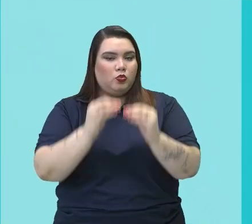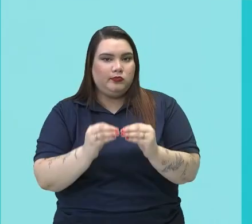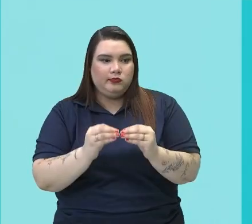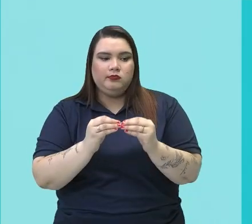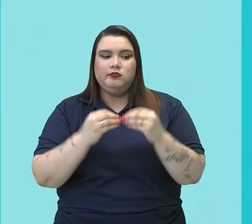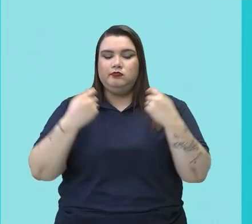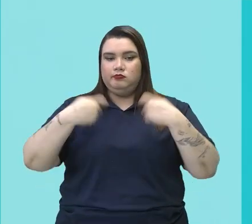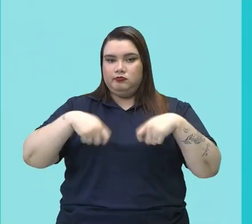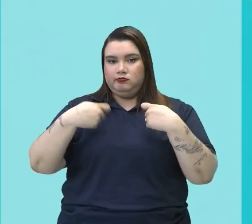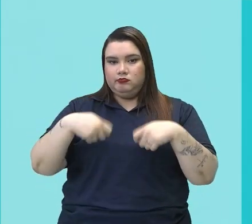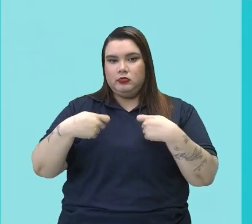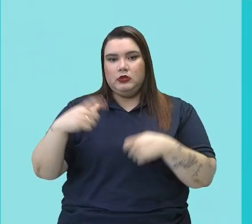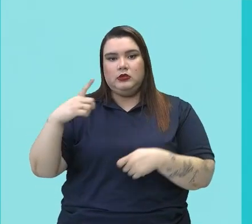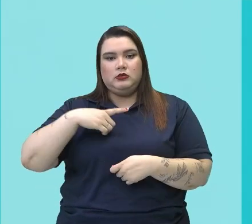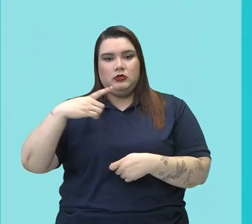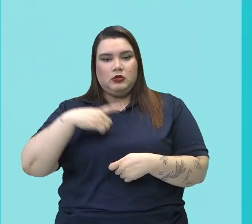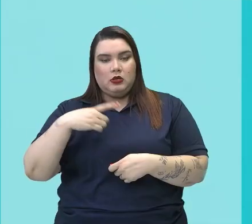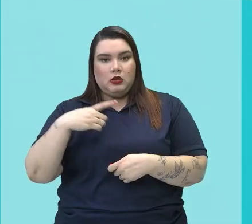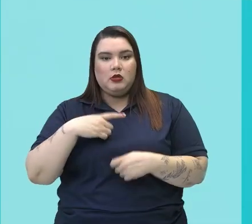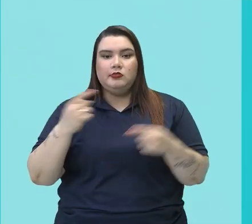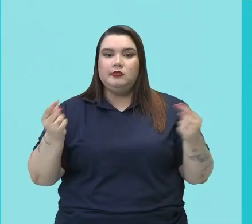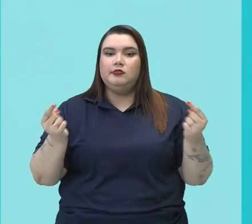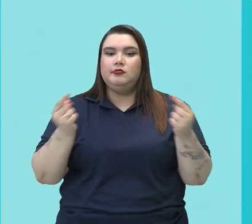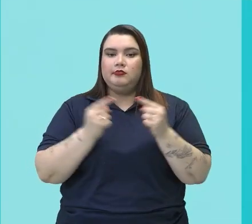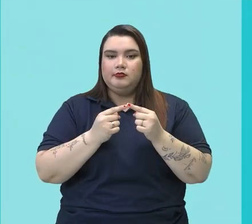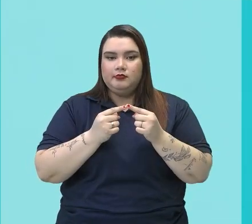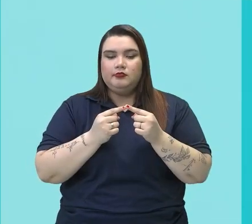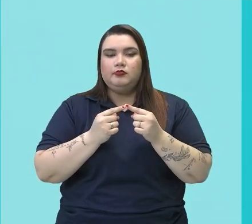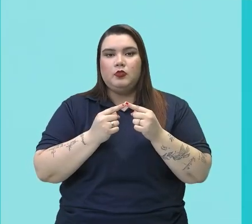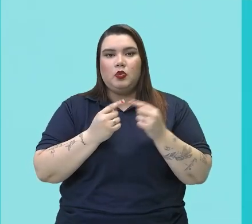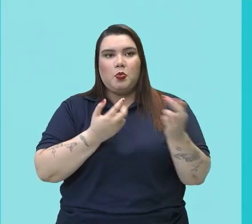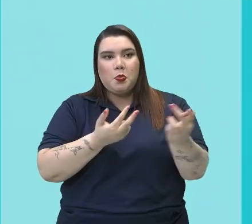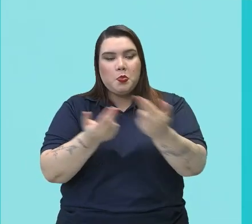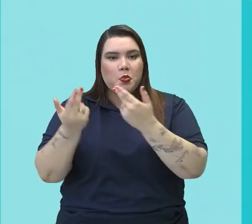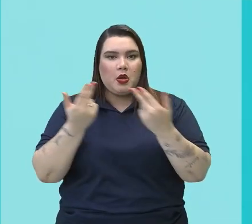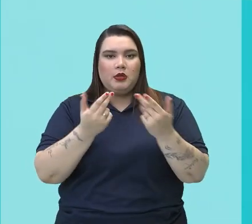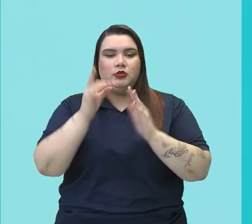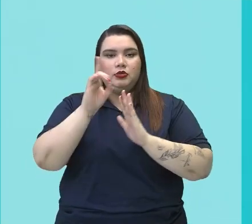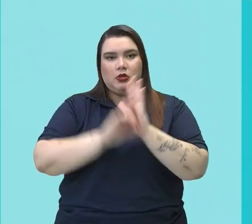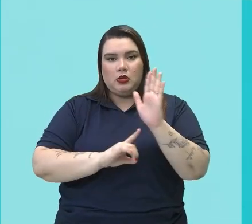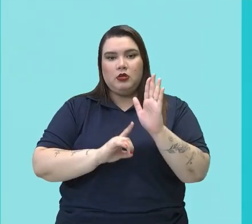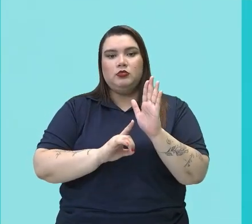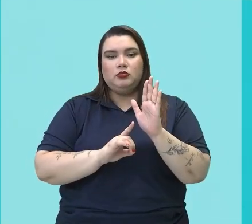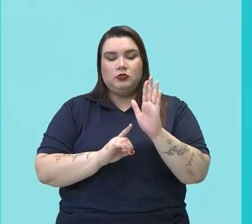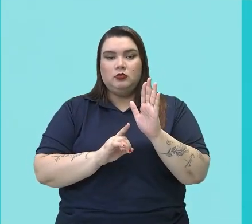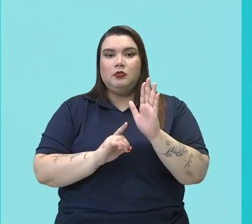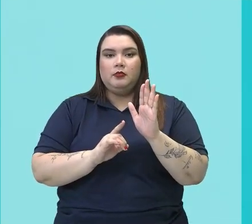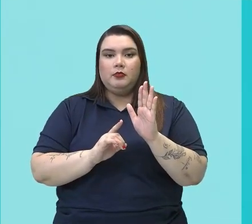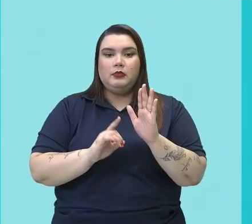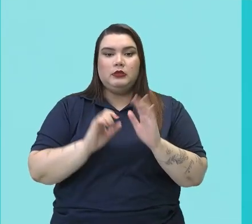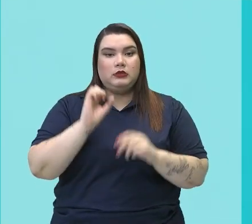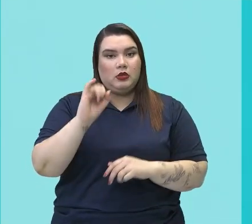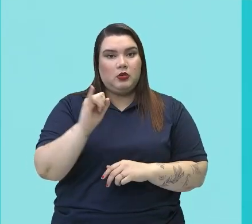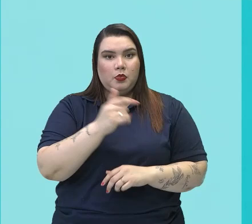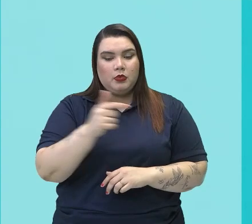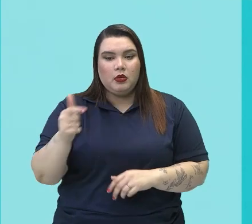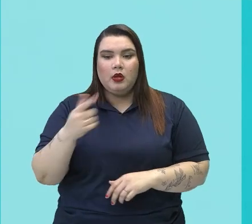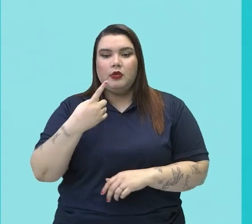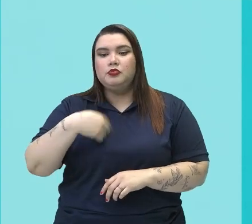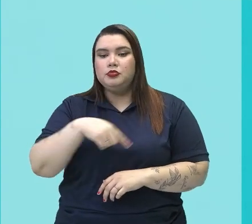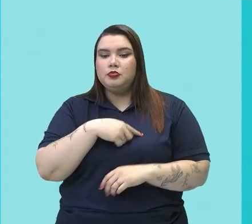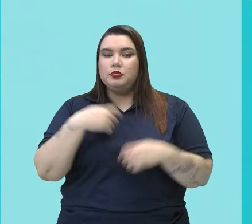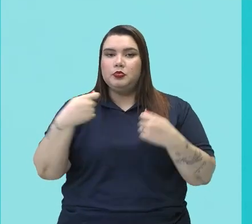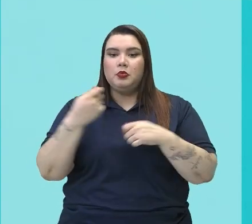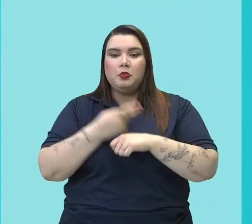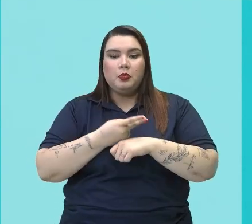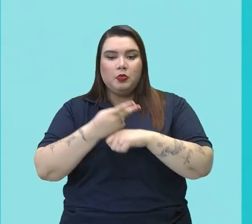Todos nós temos, na teoria, pelo menos, os mesmos direitos. E, claro, em não havendo isso, a gente deve buscar